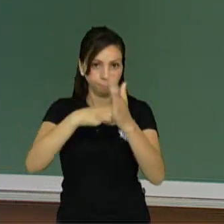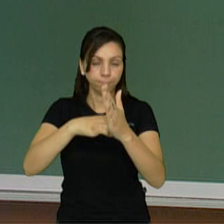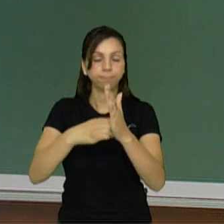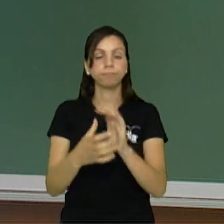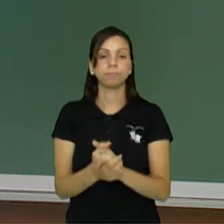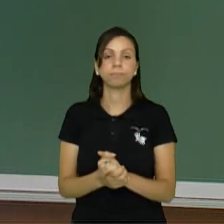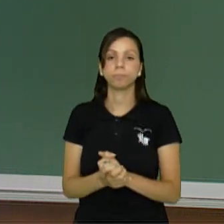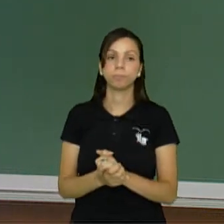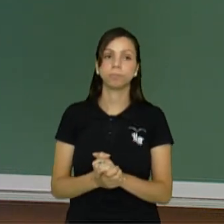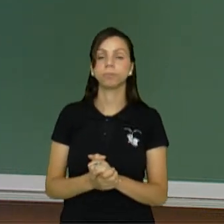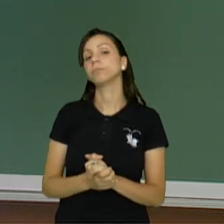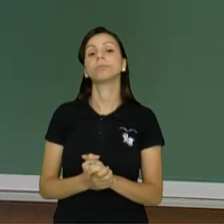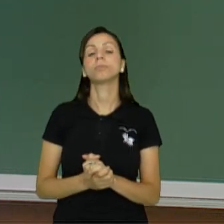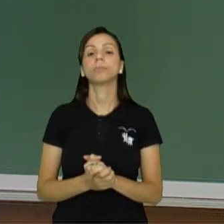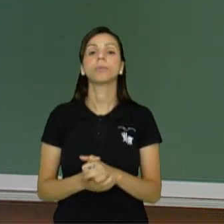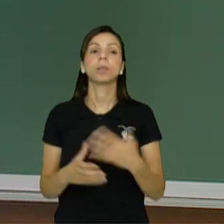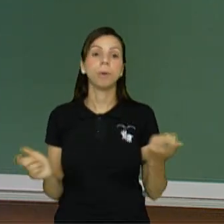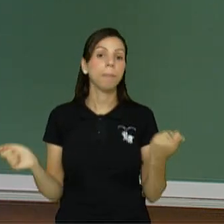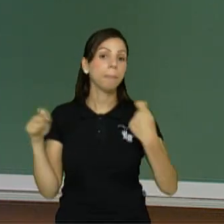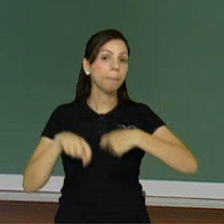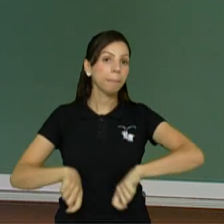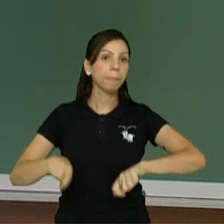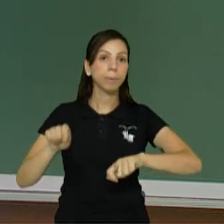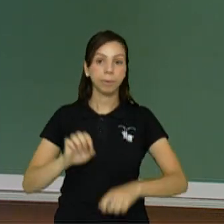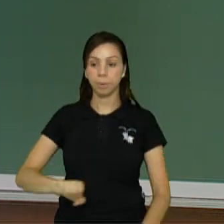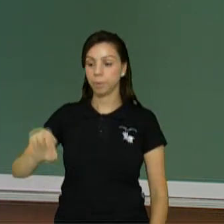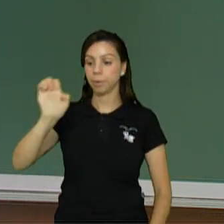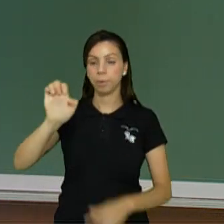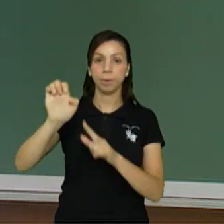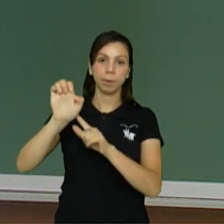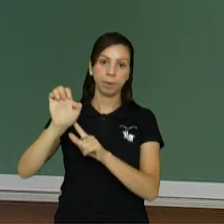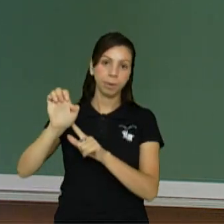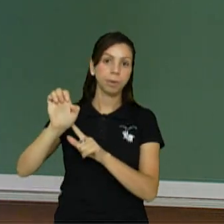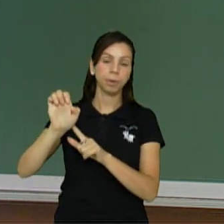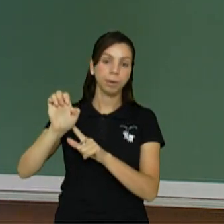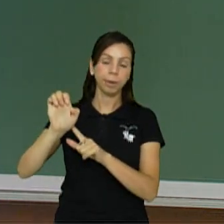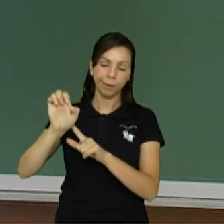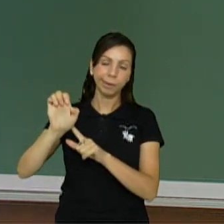É claro, para determinar o E, que é o coeficiente de